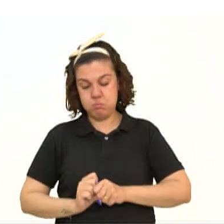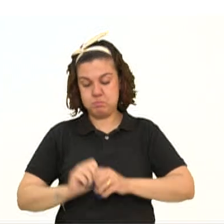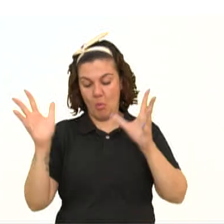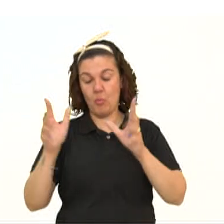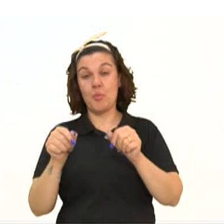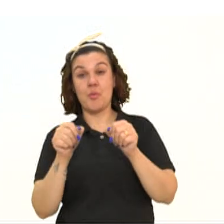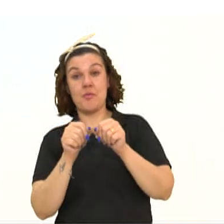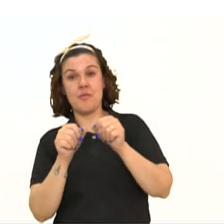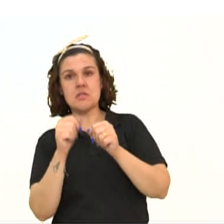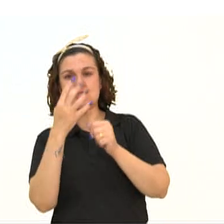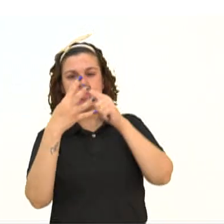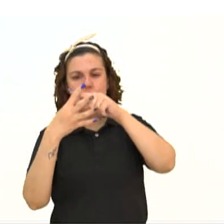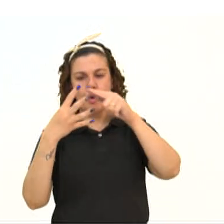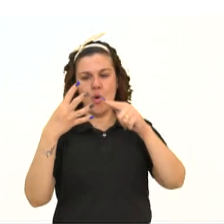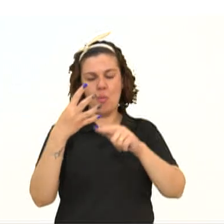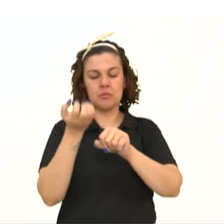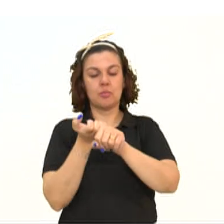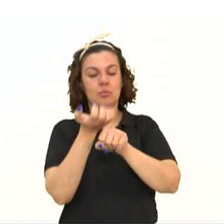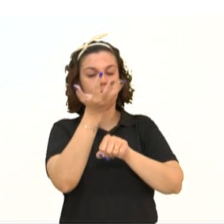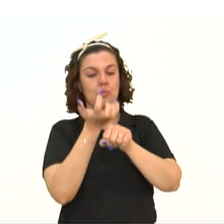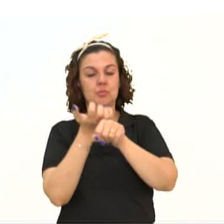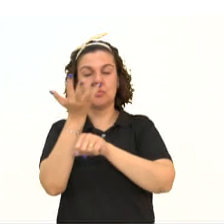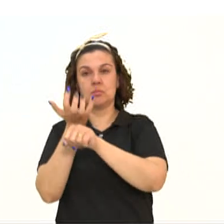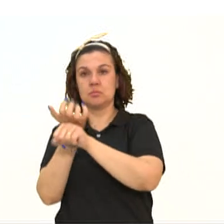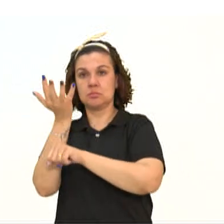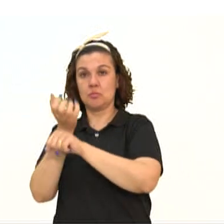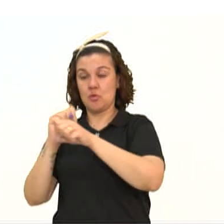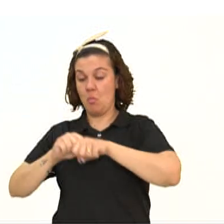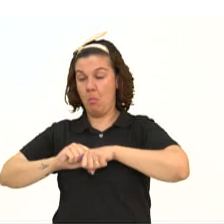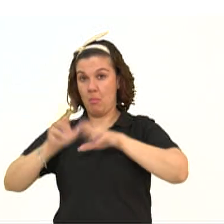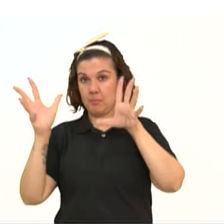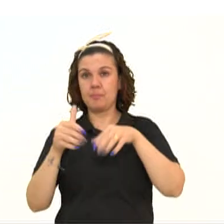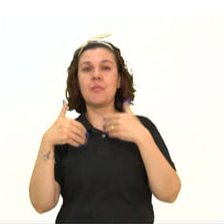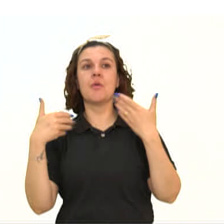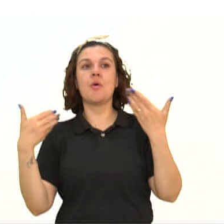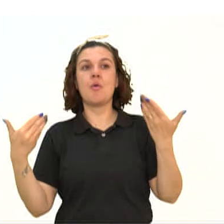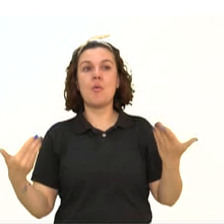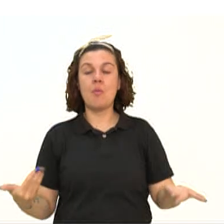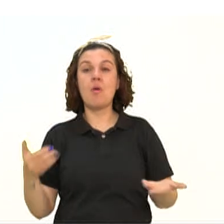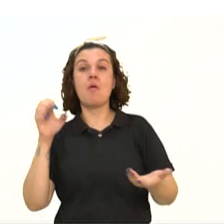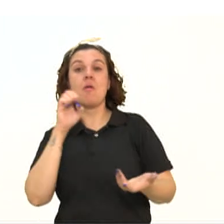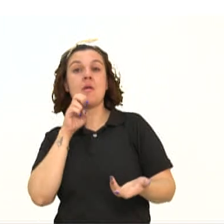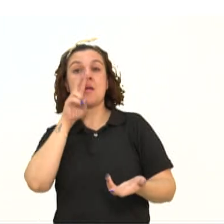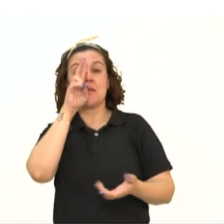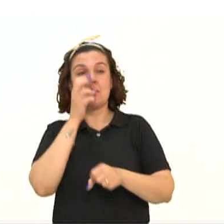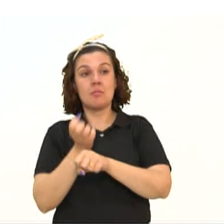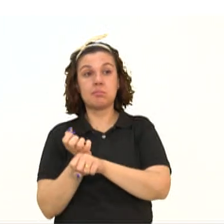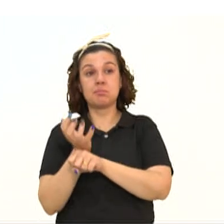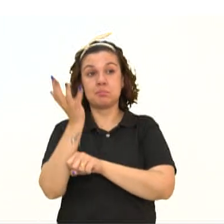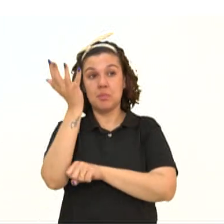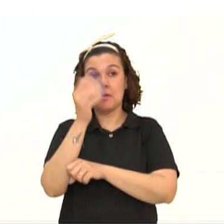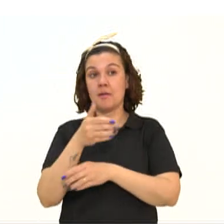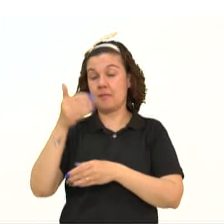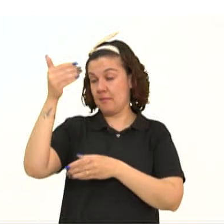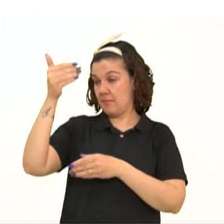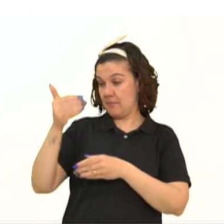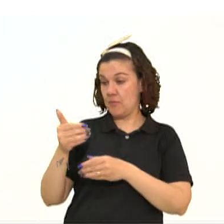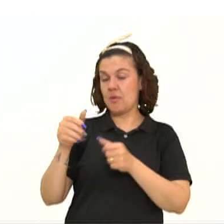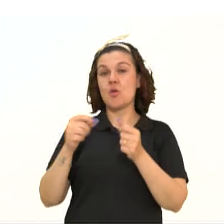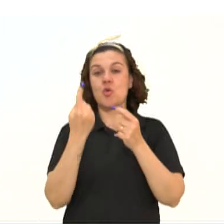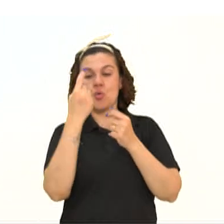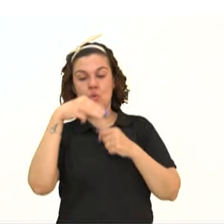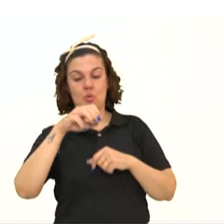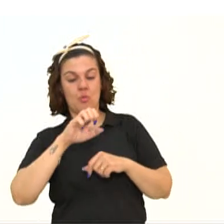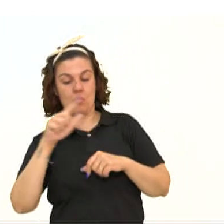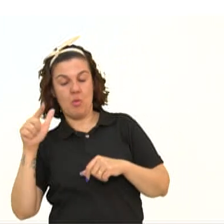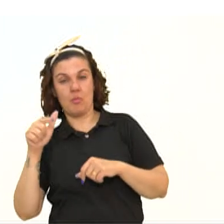produz 4 diferentes tipos de gases quando detonada. Qual a energia liberada em kJ quando reagir 1 mol